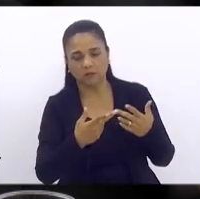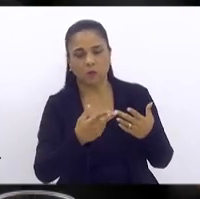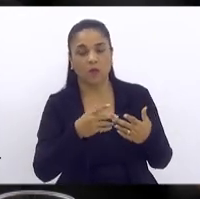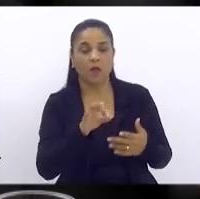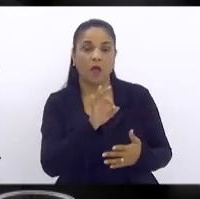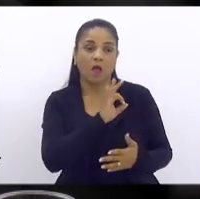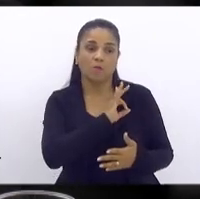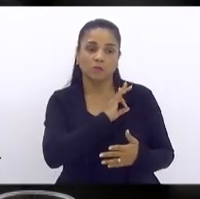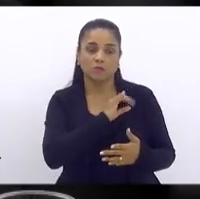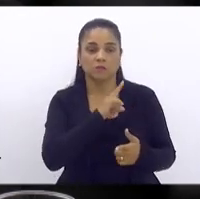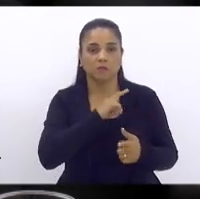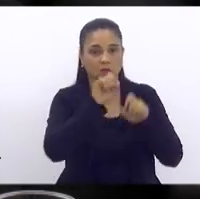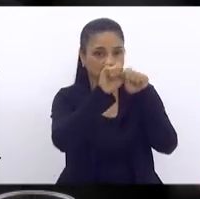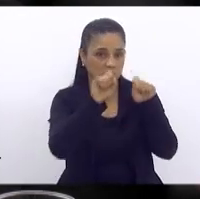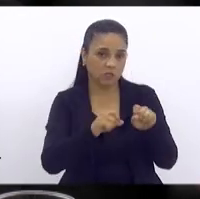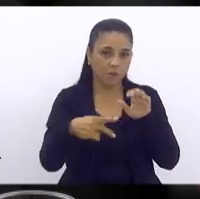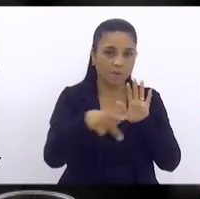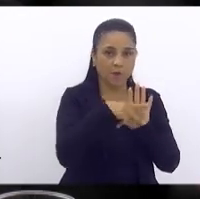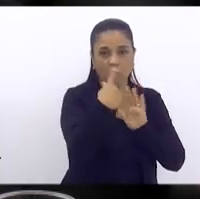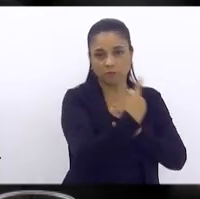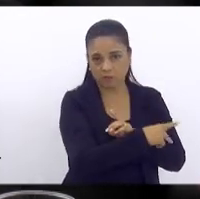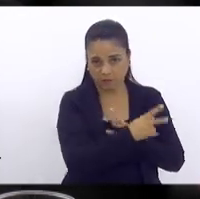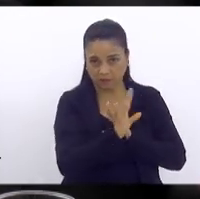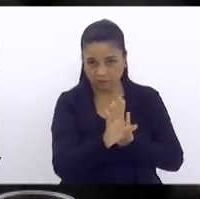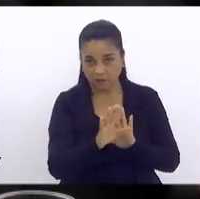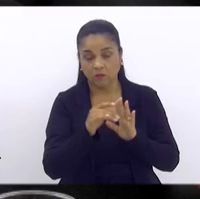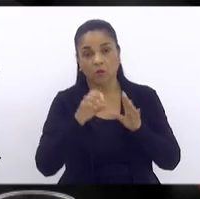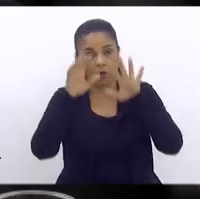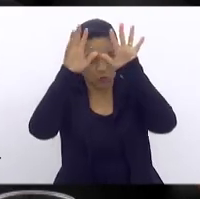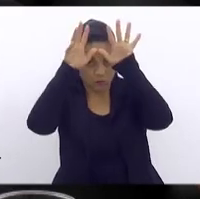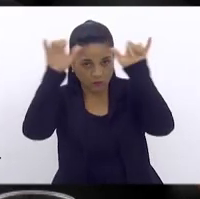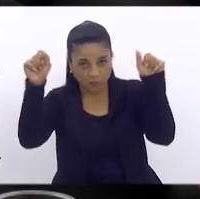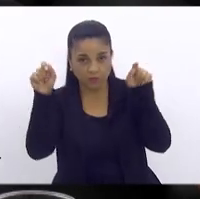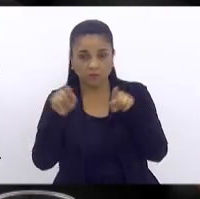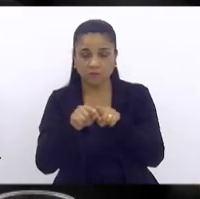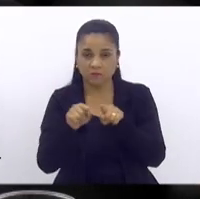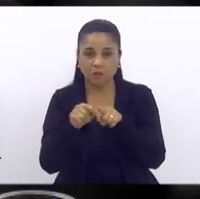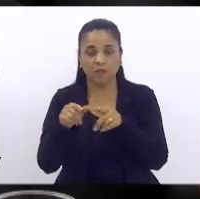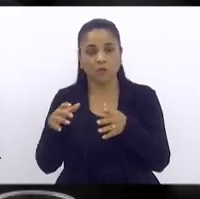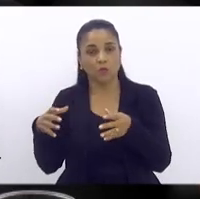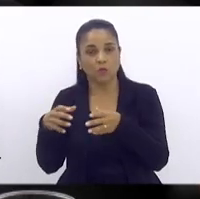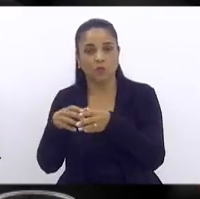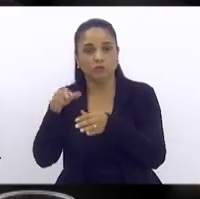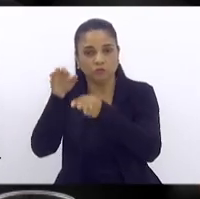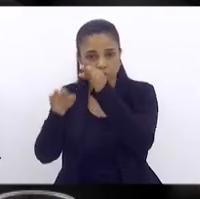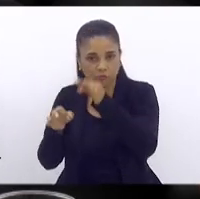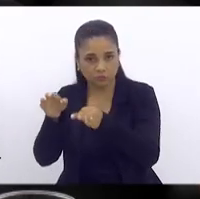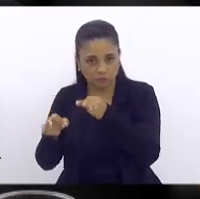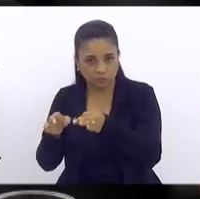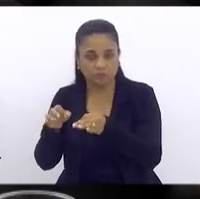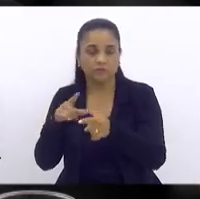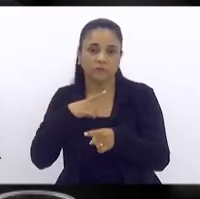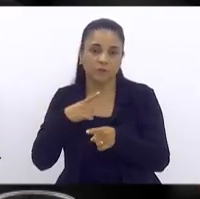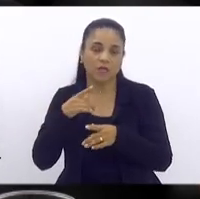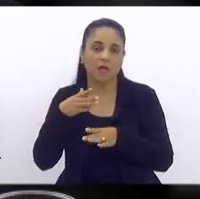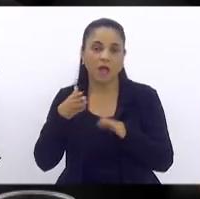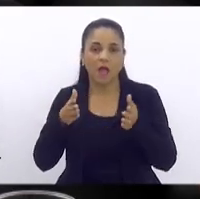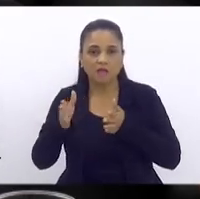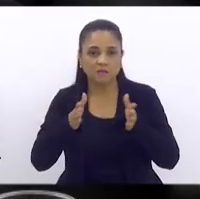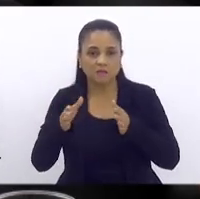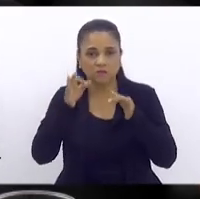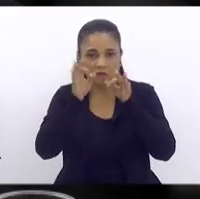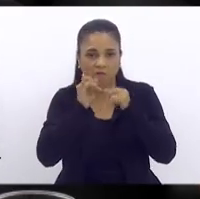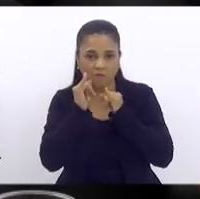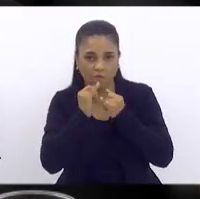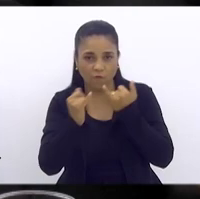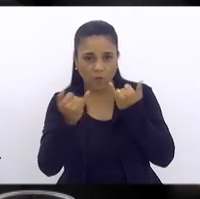sistema dela para ver essa parte. Mesma coisa o tribunal também. O tribunal, o magistrado ali, a equipe do juiz, o juiz tem acesso à informação e vai ver se